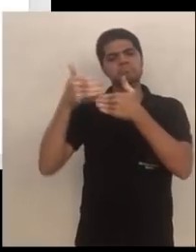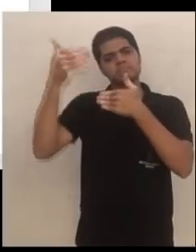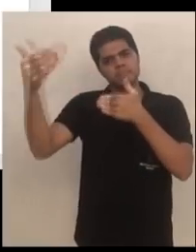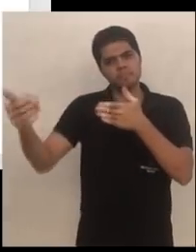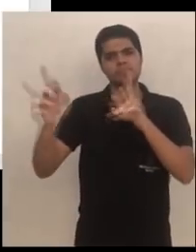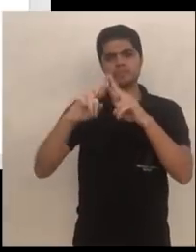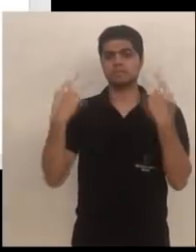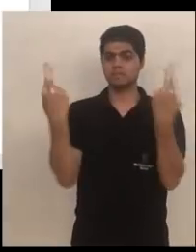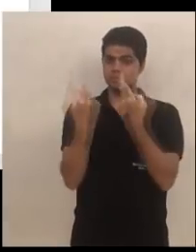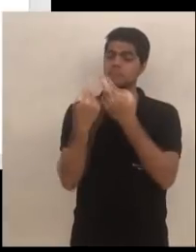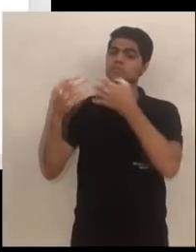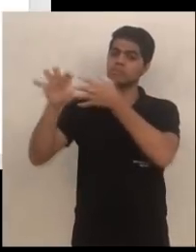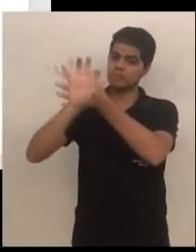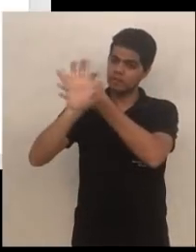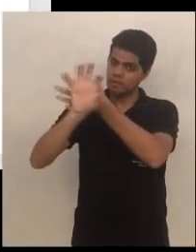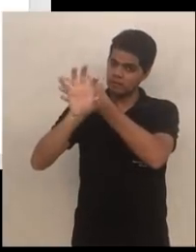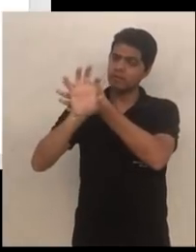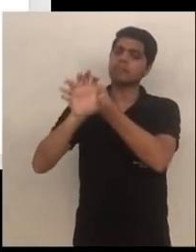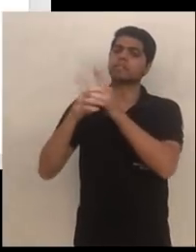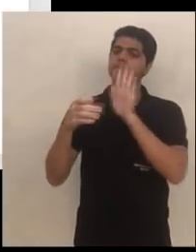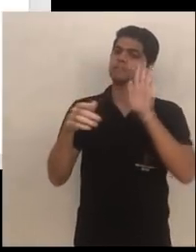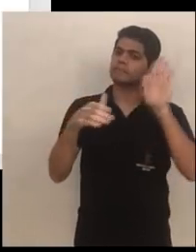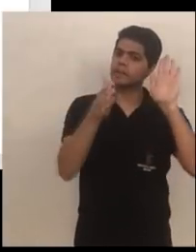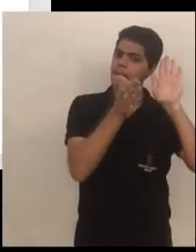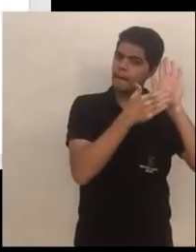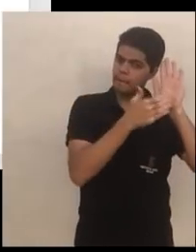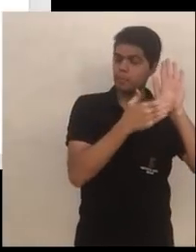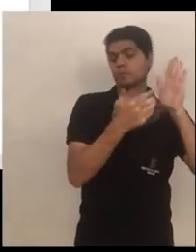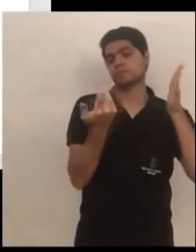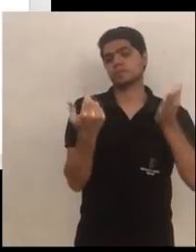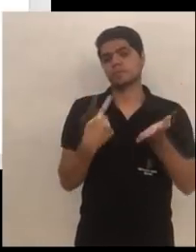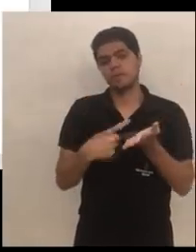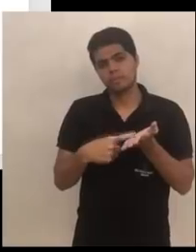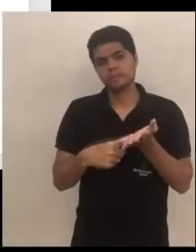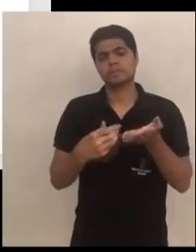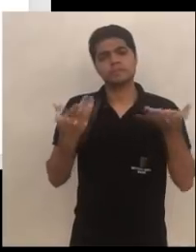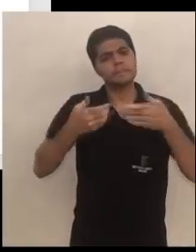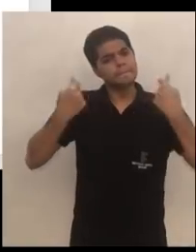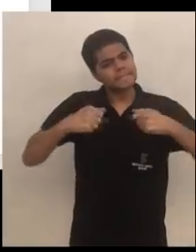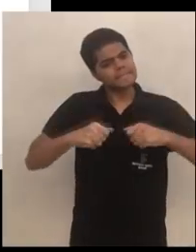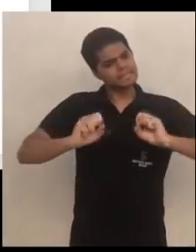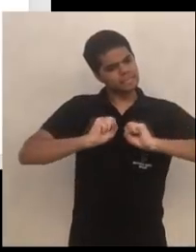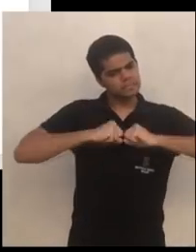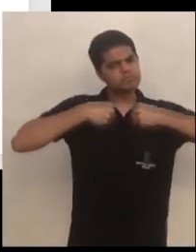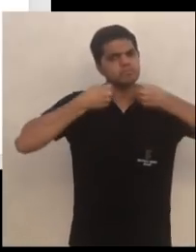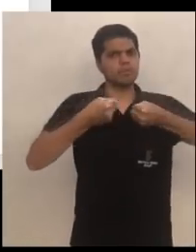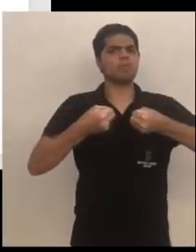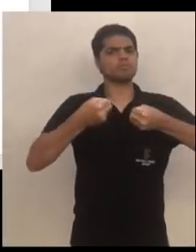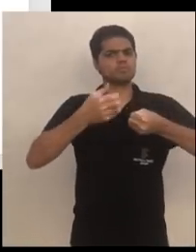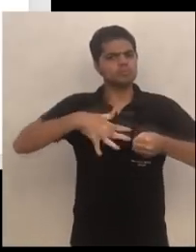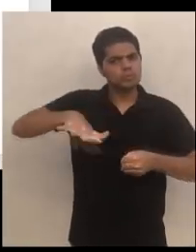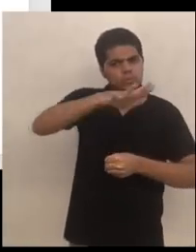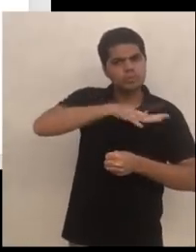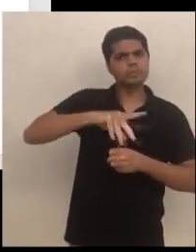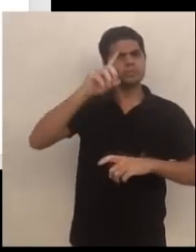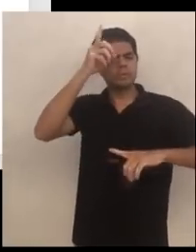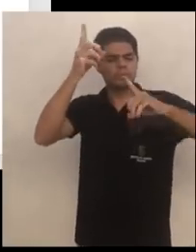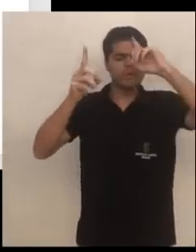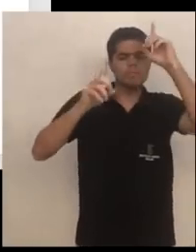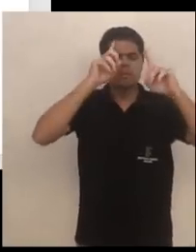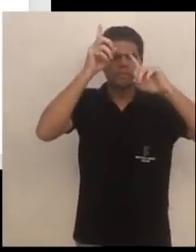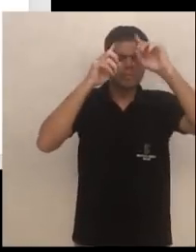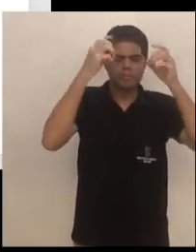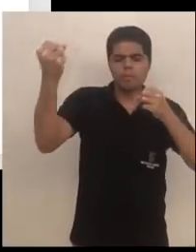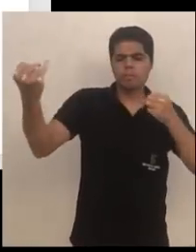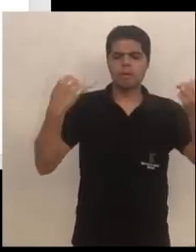acredito, mas está envolvido, essa energia é necessária, esse oxigênio é necessário para a gente ter novas ideias para